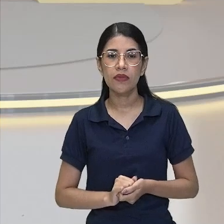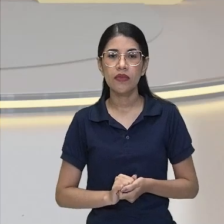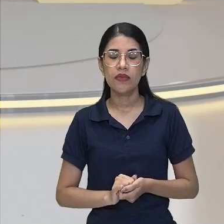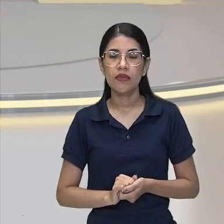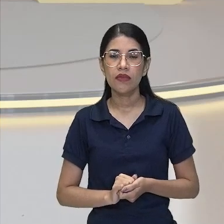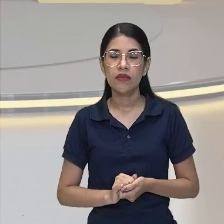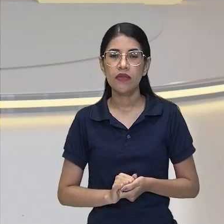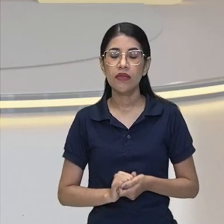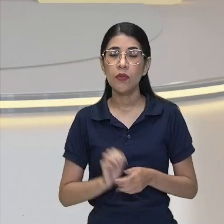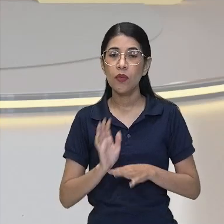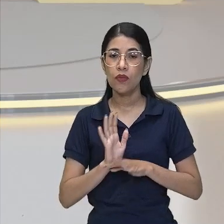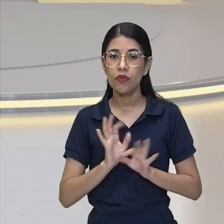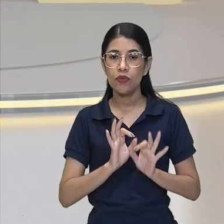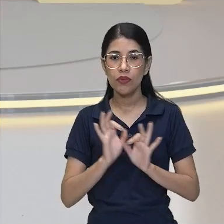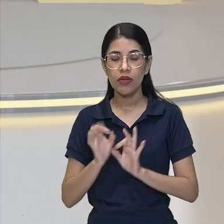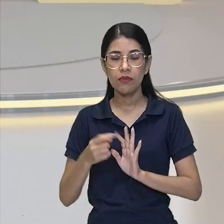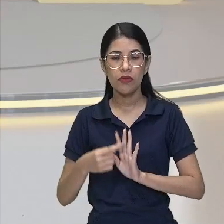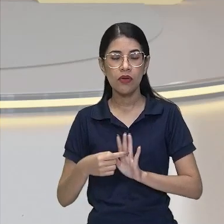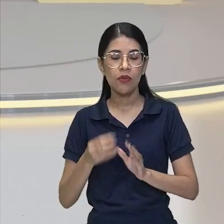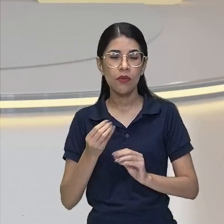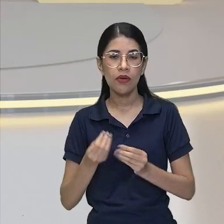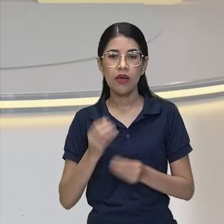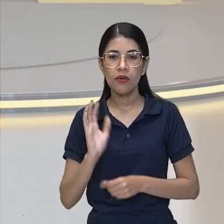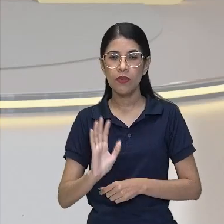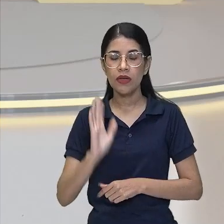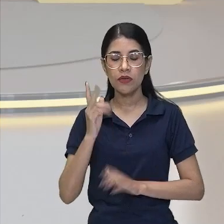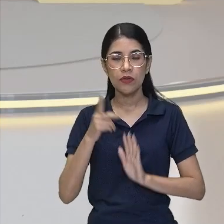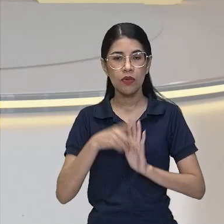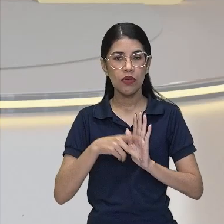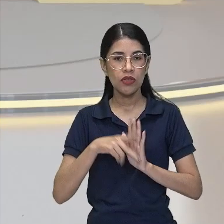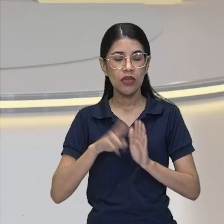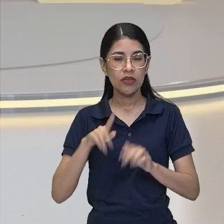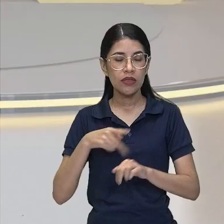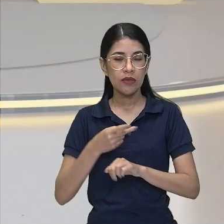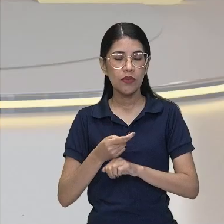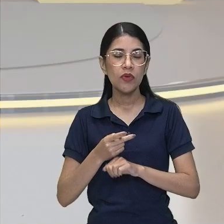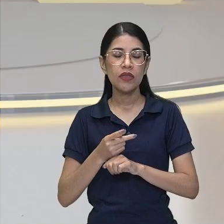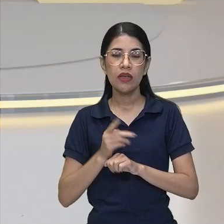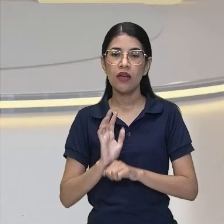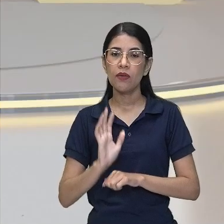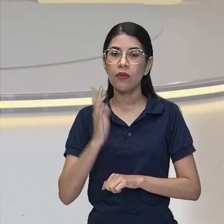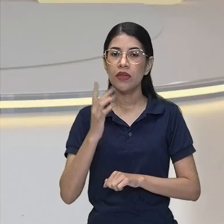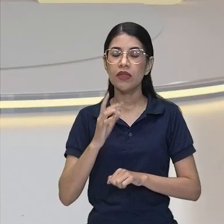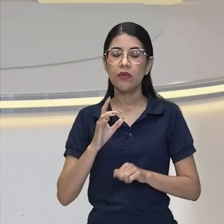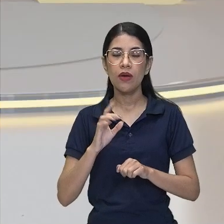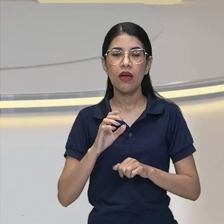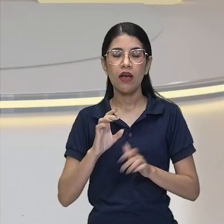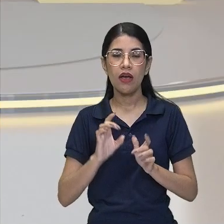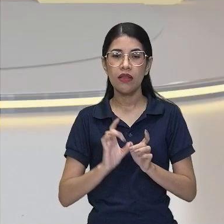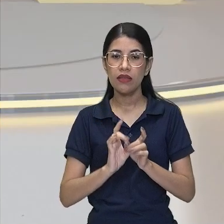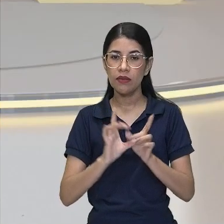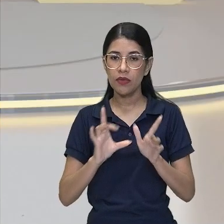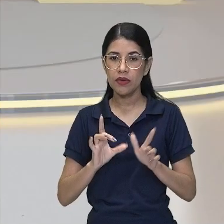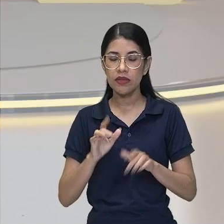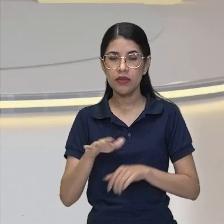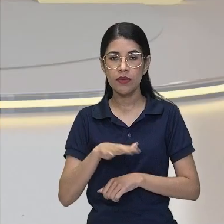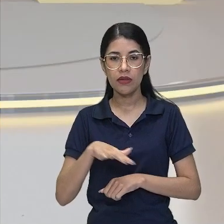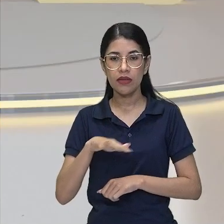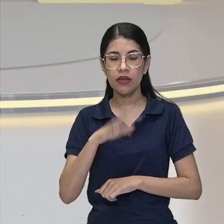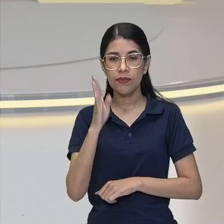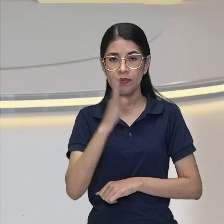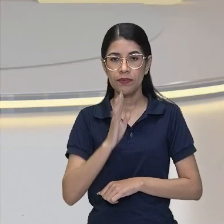vimos conta aí o que foi realizado de projeto após a redemocratização do nosso país, né.